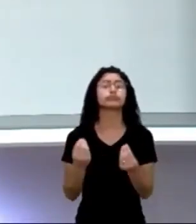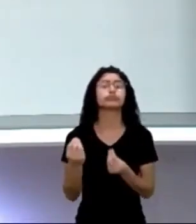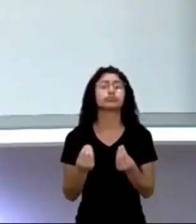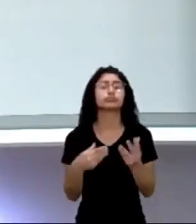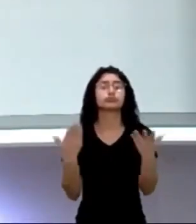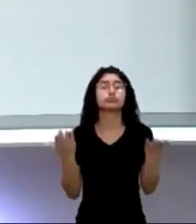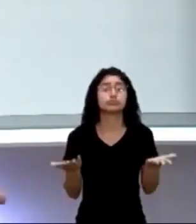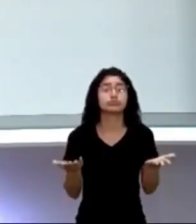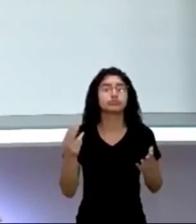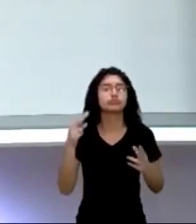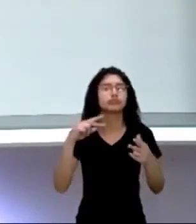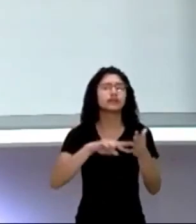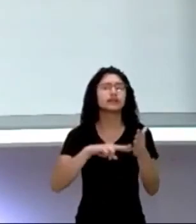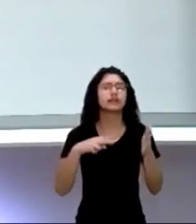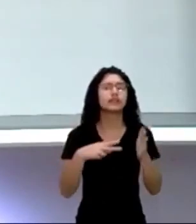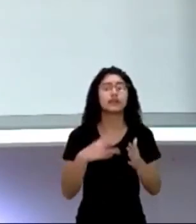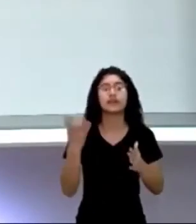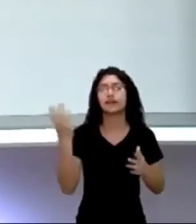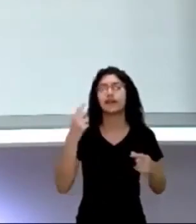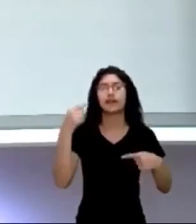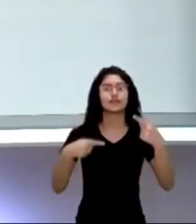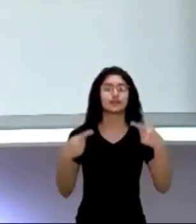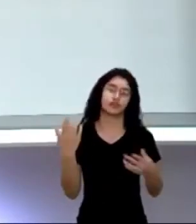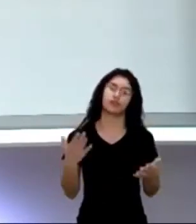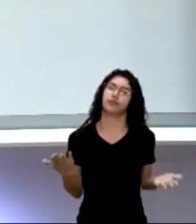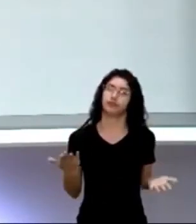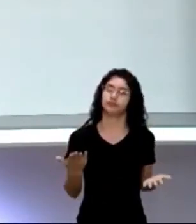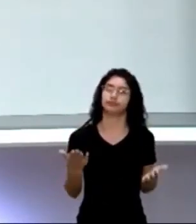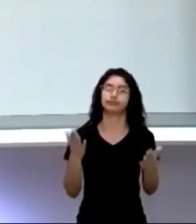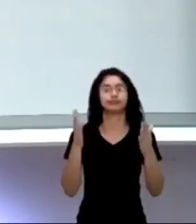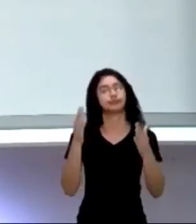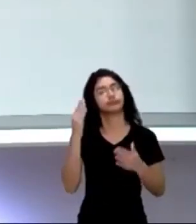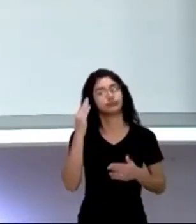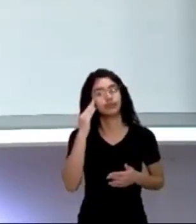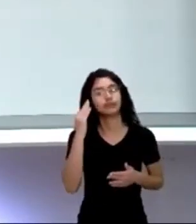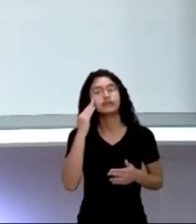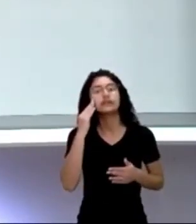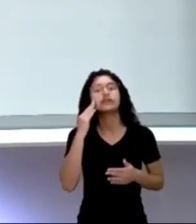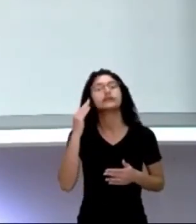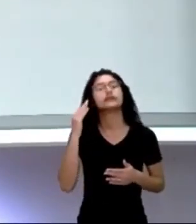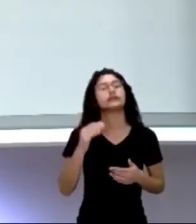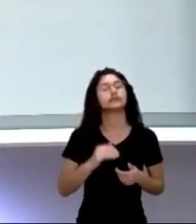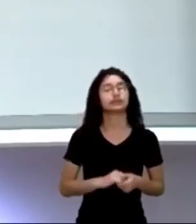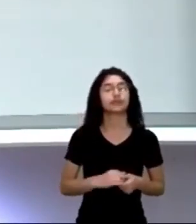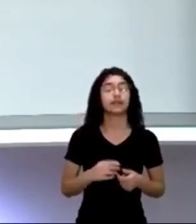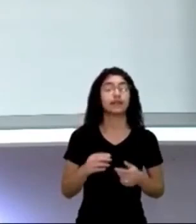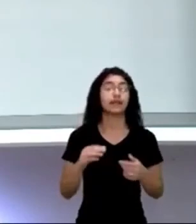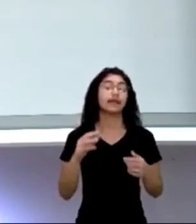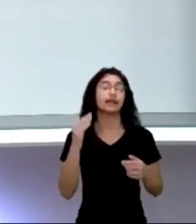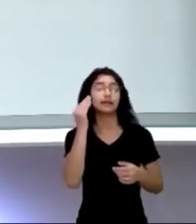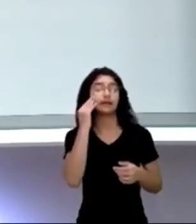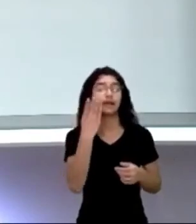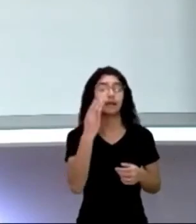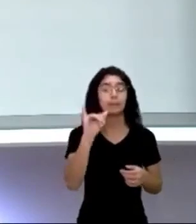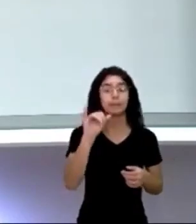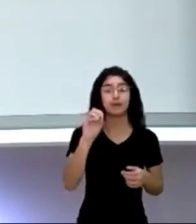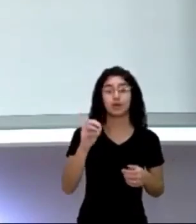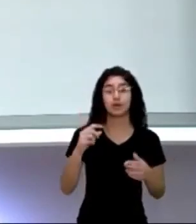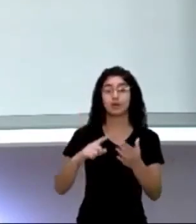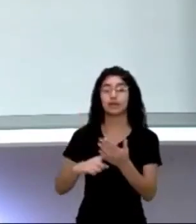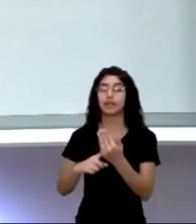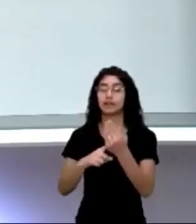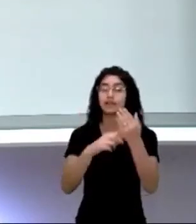que isso significa e quer discutir, gente. Então fique por dentro do assunto, entenda a biotecnologia, entenda o que é DNA, entenda o que